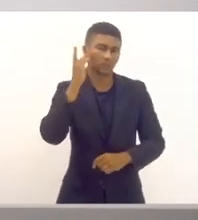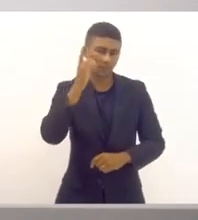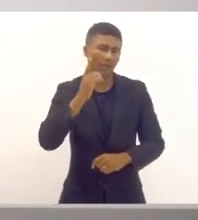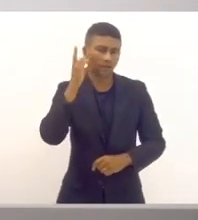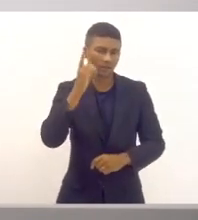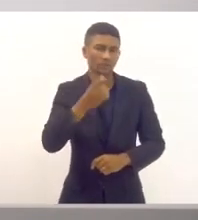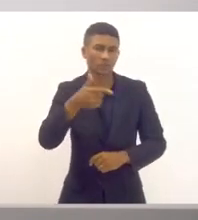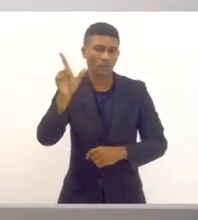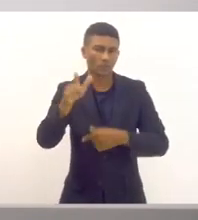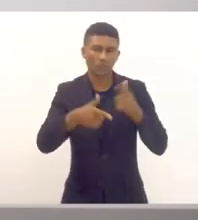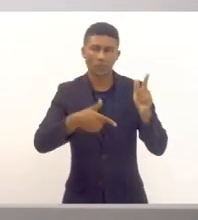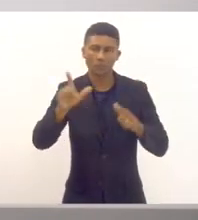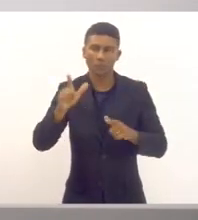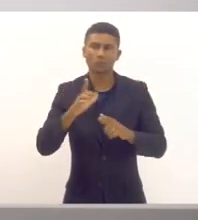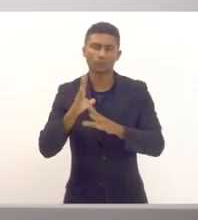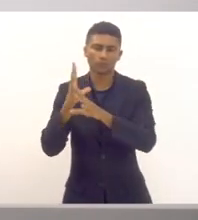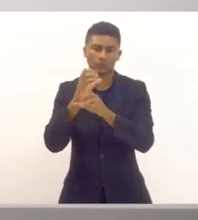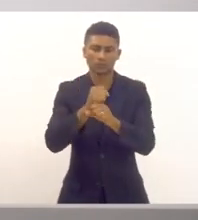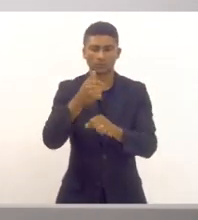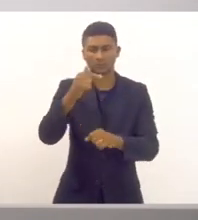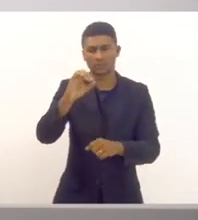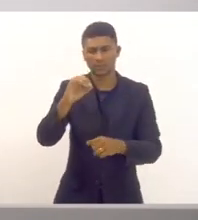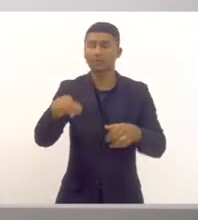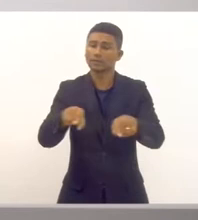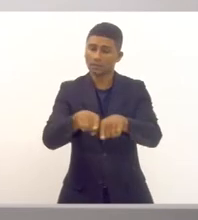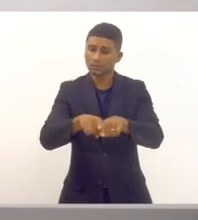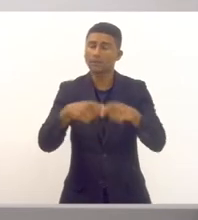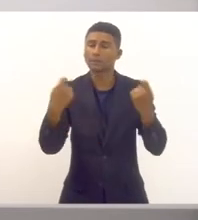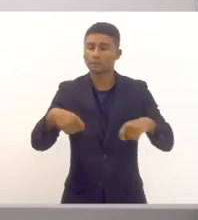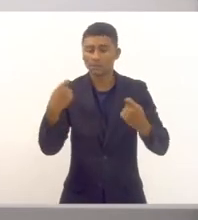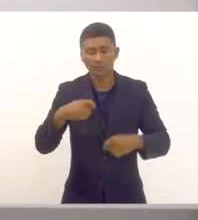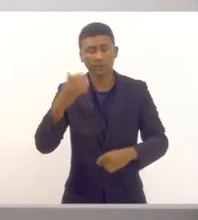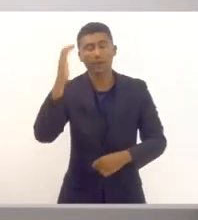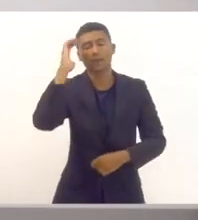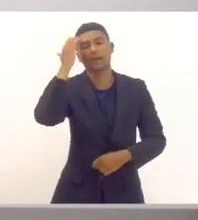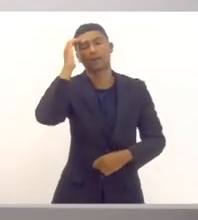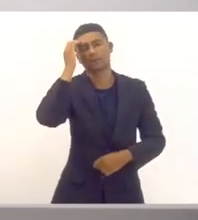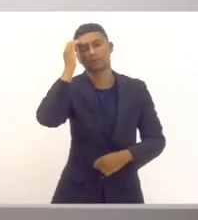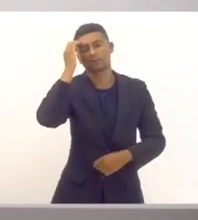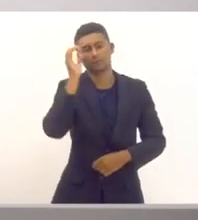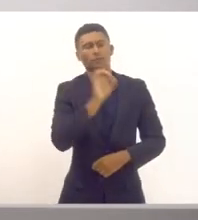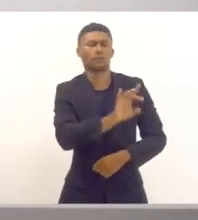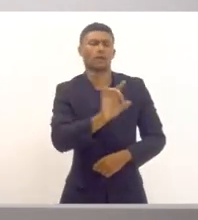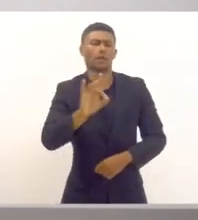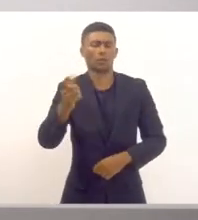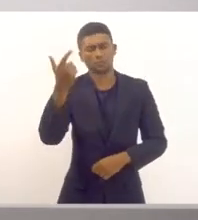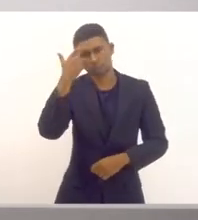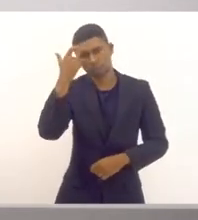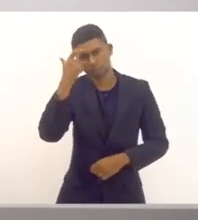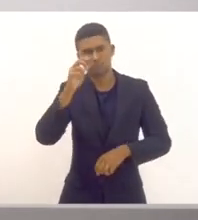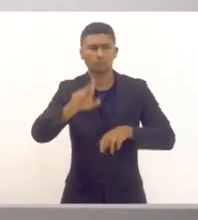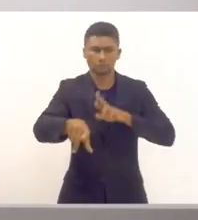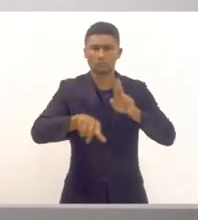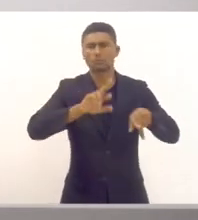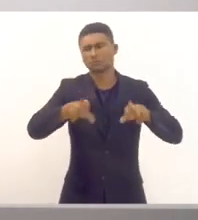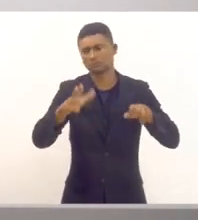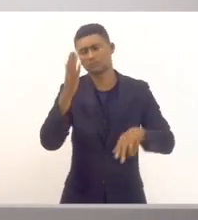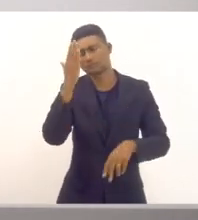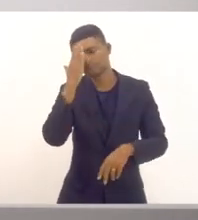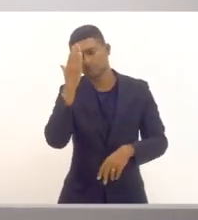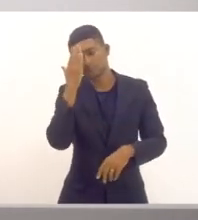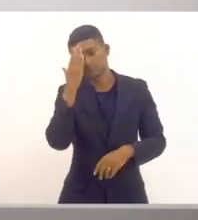73? 70. Então, cada um tem uma cabeça e uma maneira de pensar e de agir,